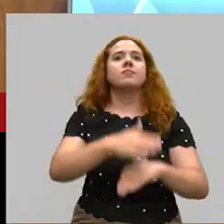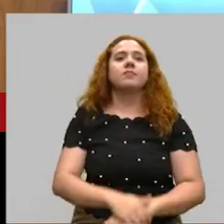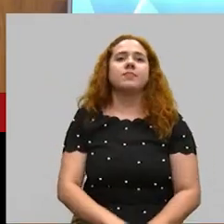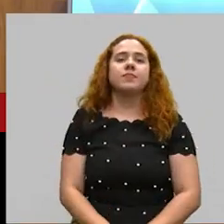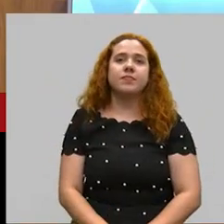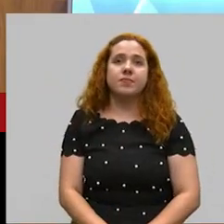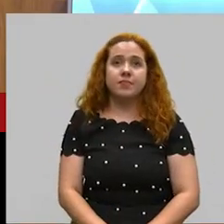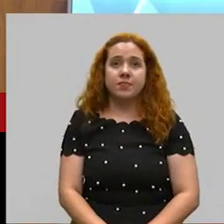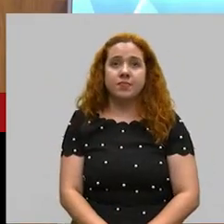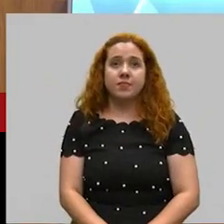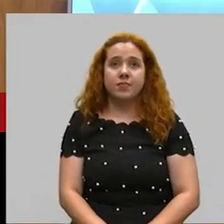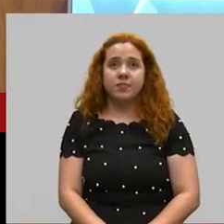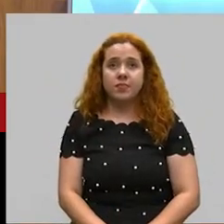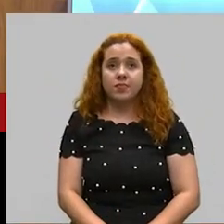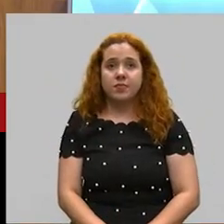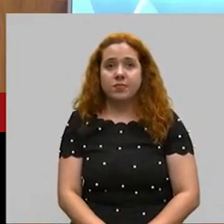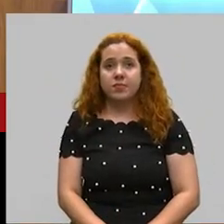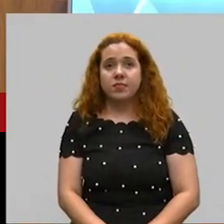poder